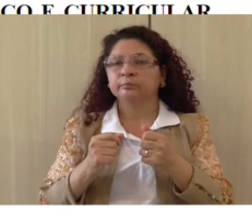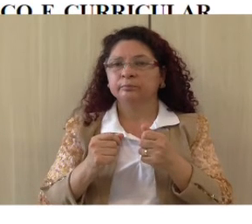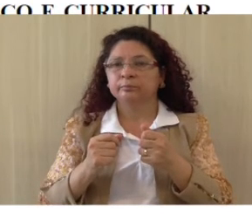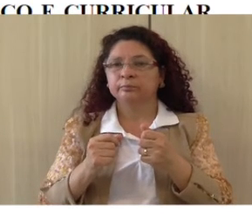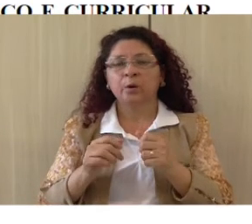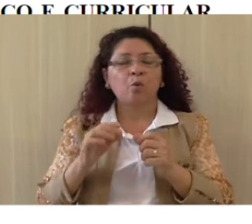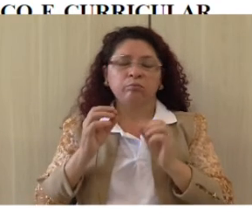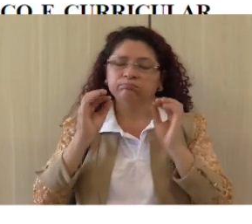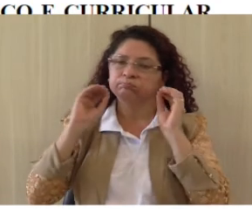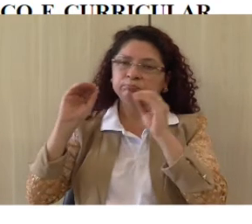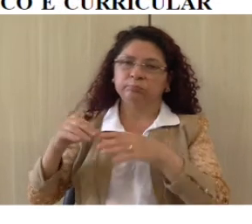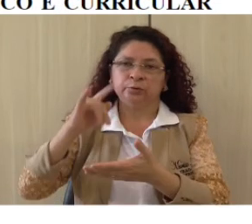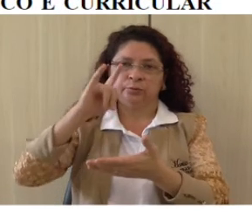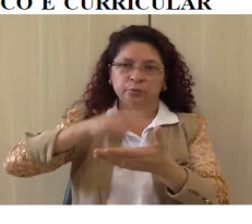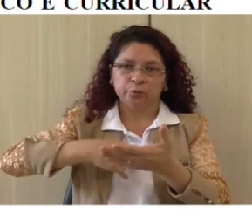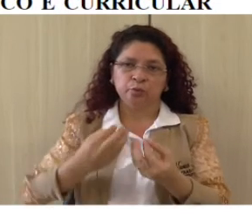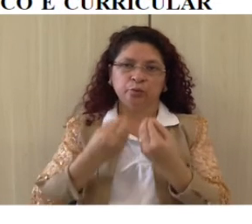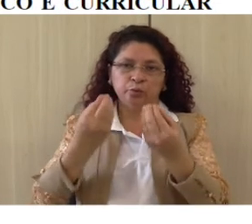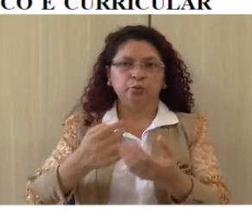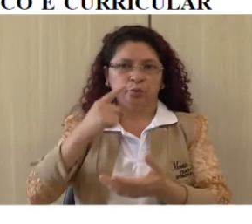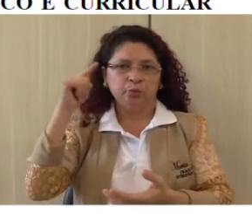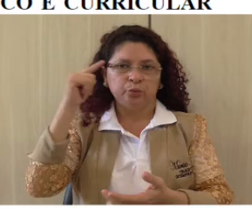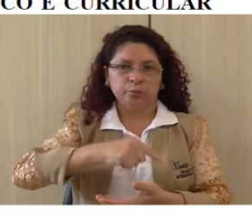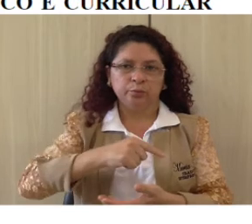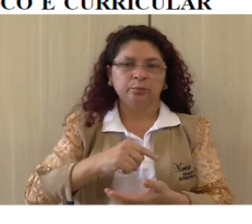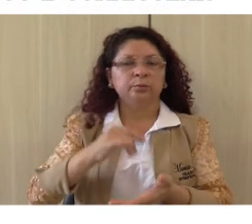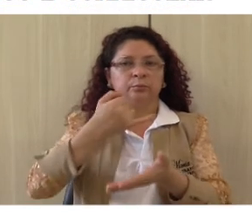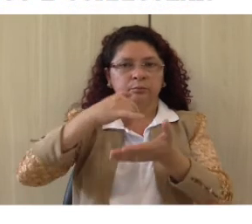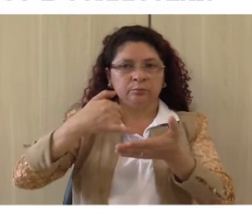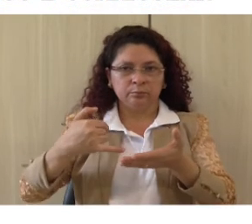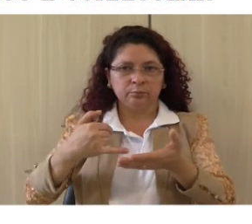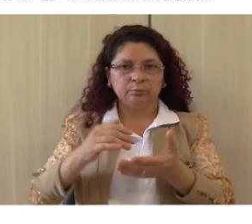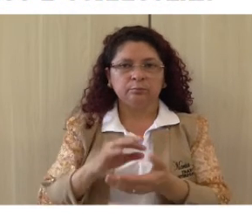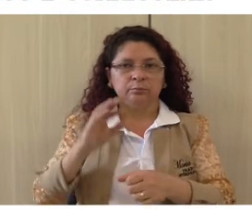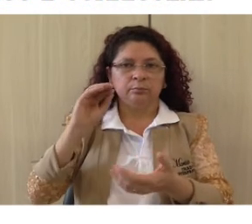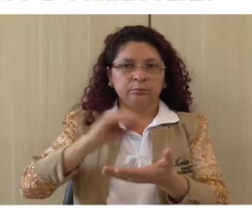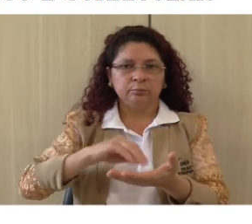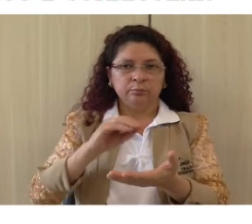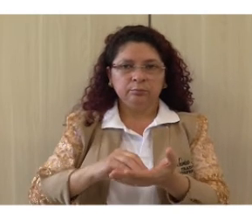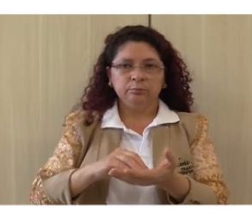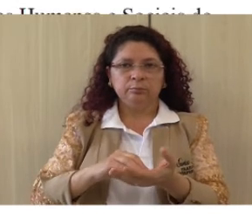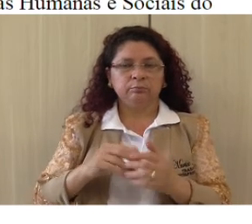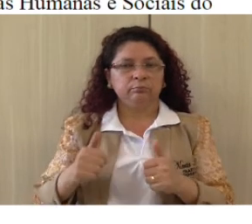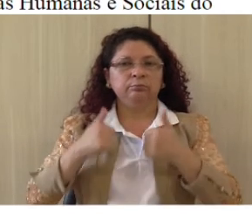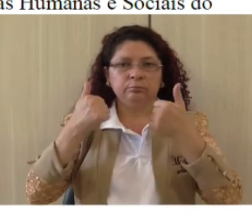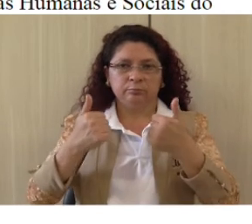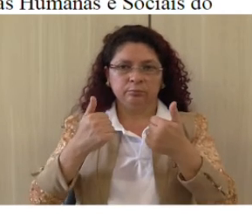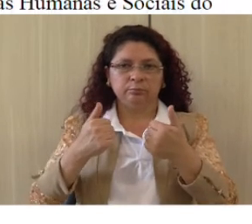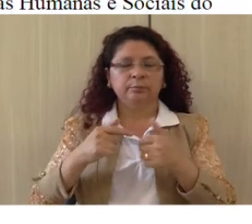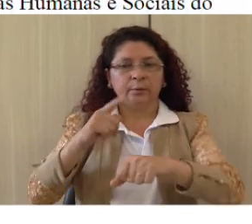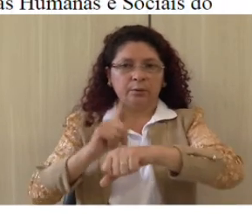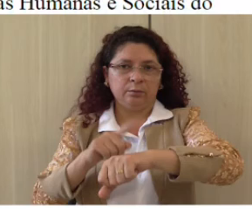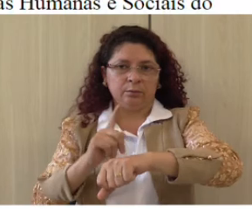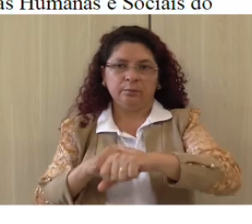ou deixar de entregar a documentação exigida para preenchimento da vaga para a qual foi aprovado, no prazo